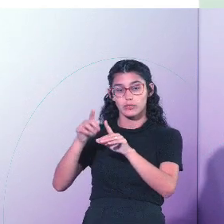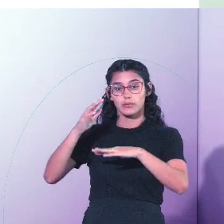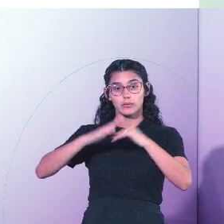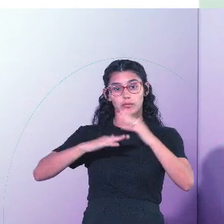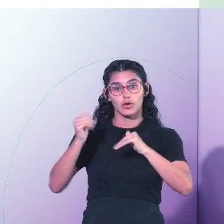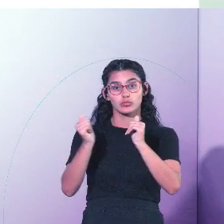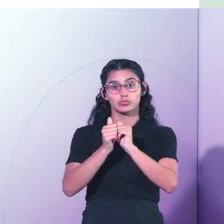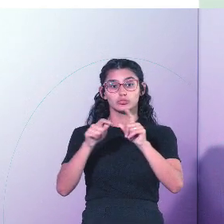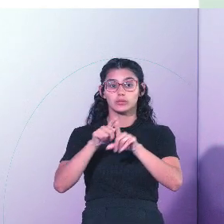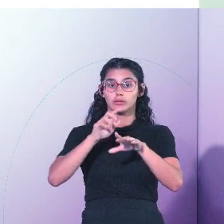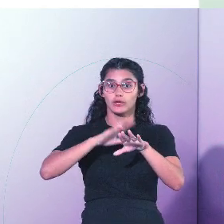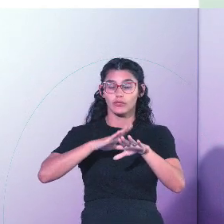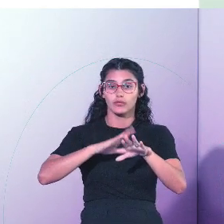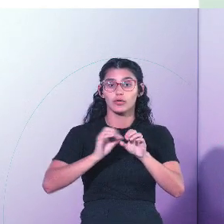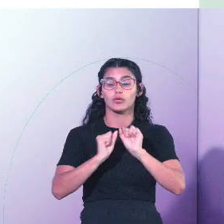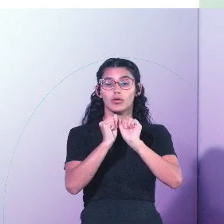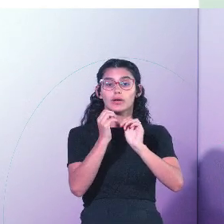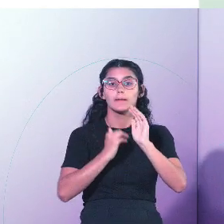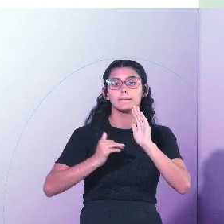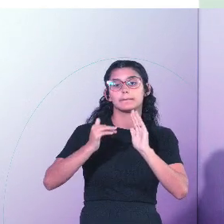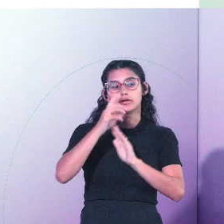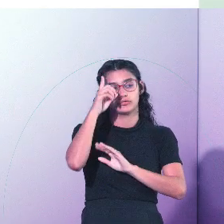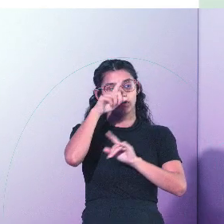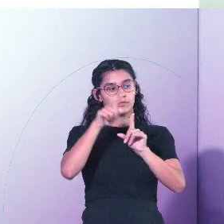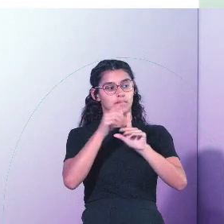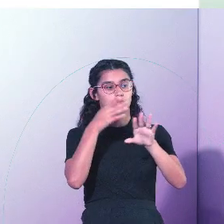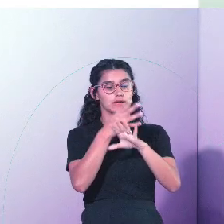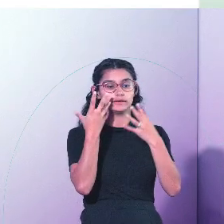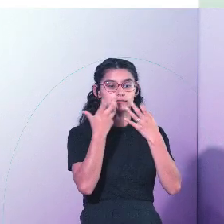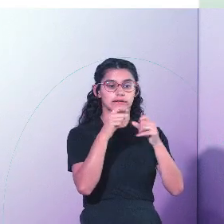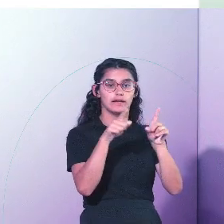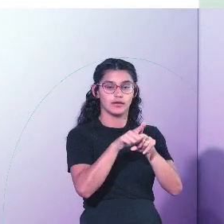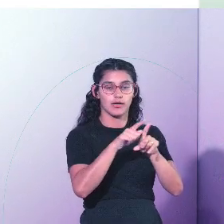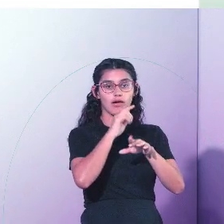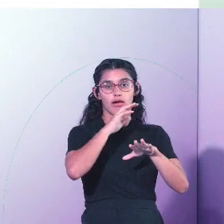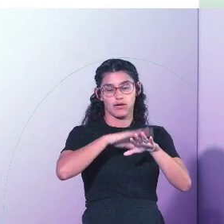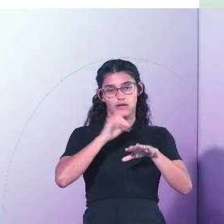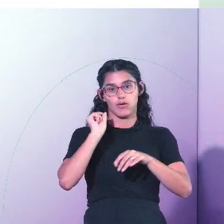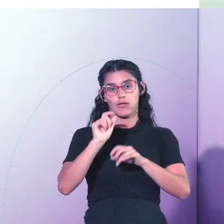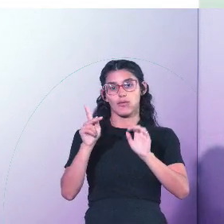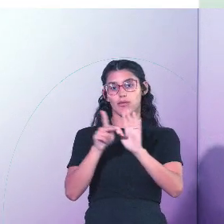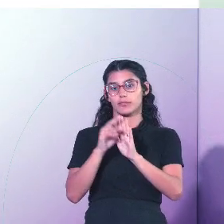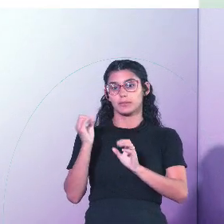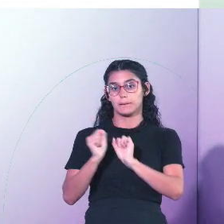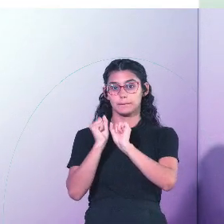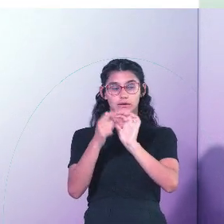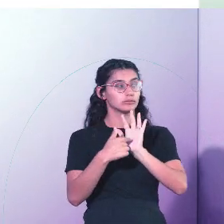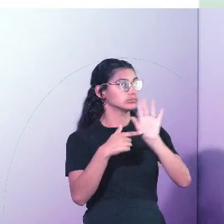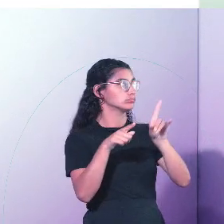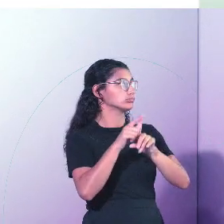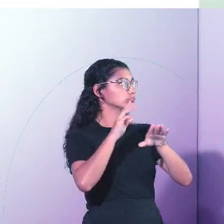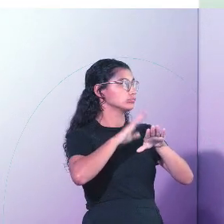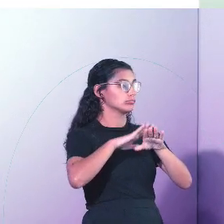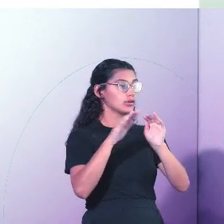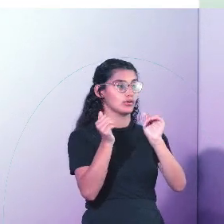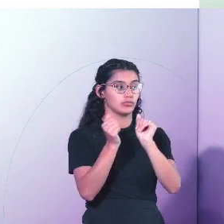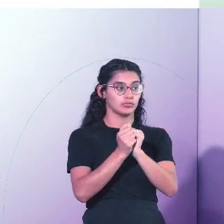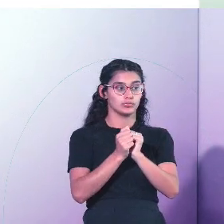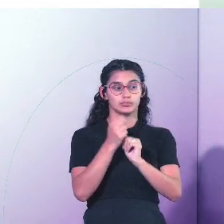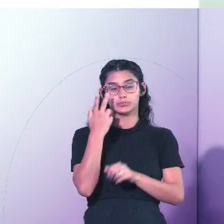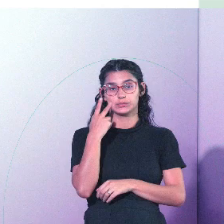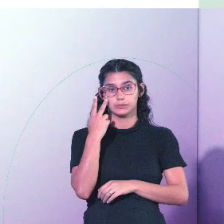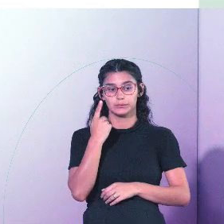de cadeia fria podem ser mais difíceis de você aceitar a incorporação do que aqueles que podem ser levados de maneira